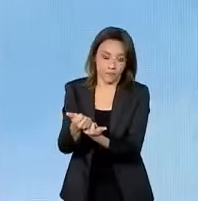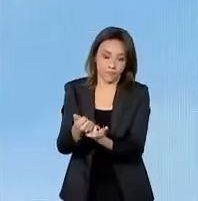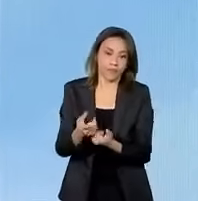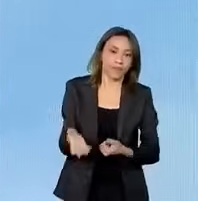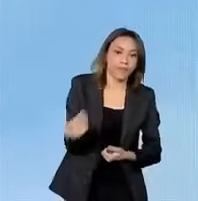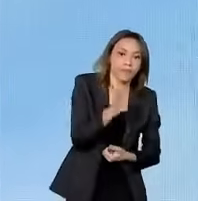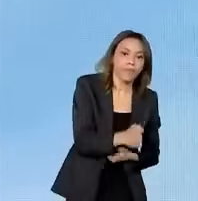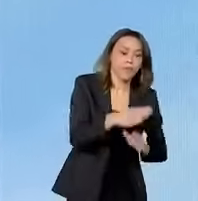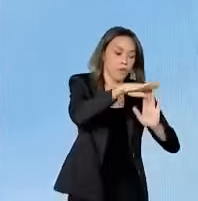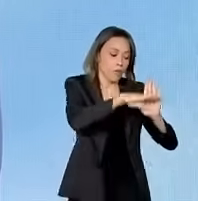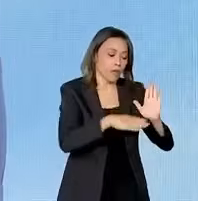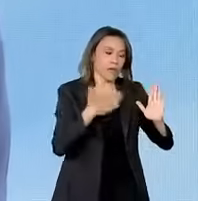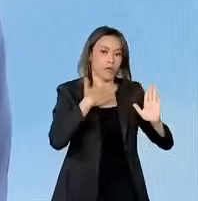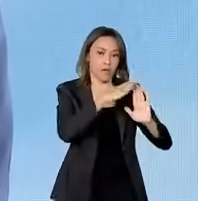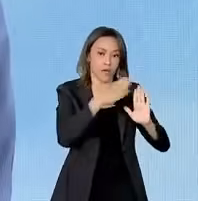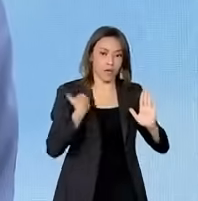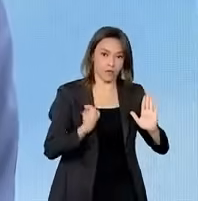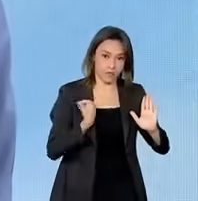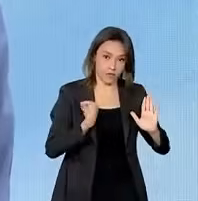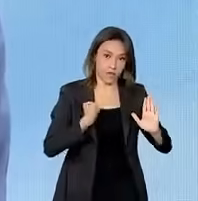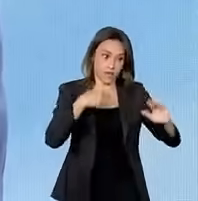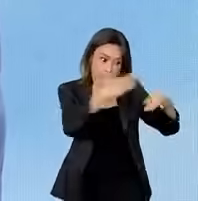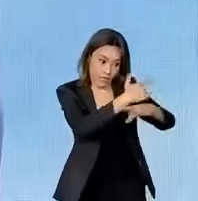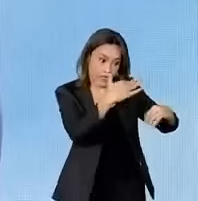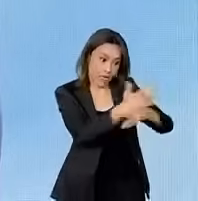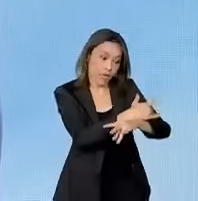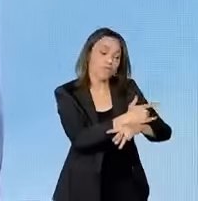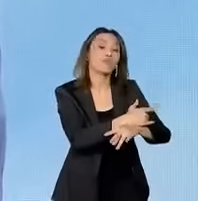Minha Casa Minha Vida, entidades urbanos,